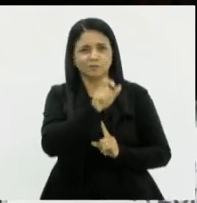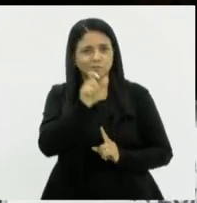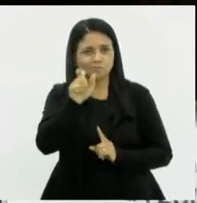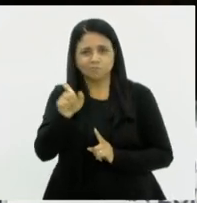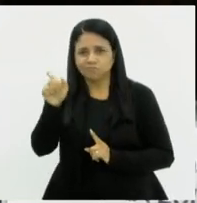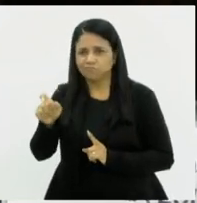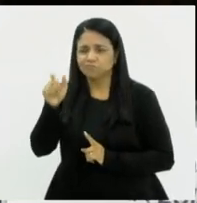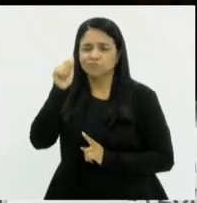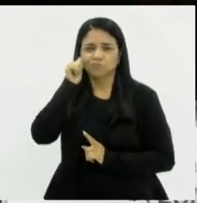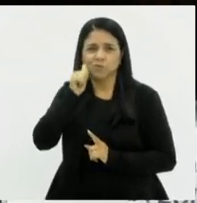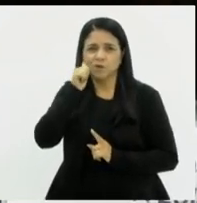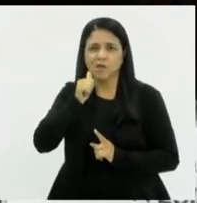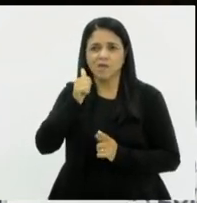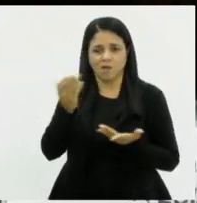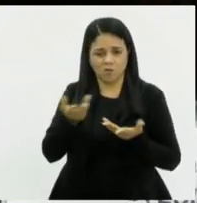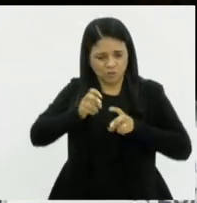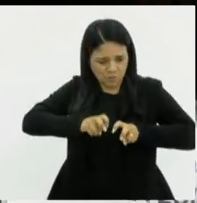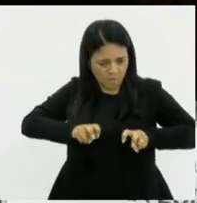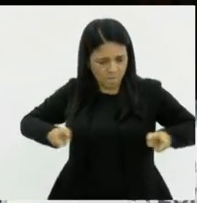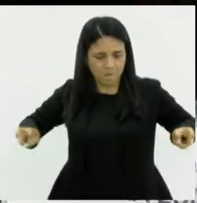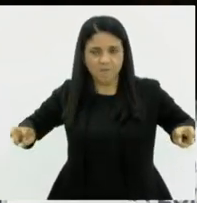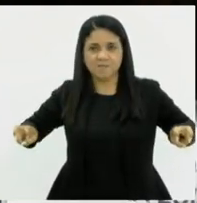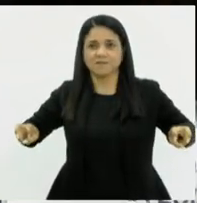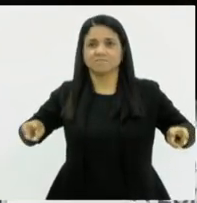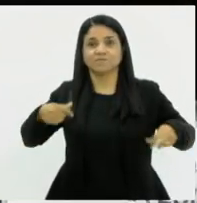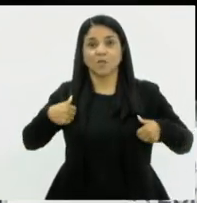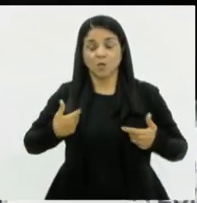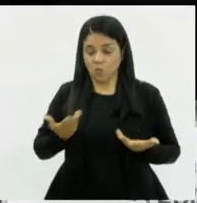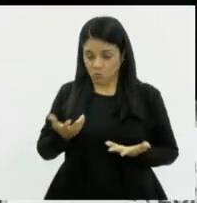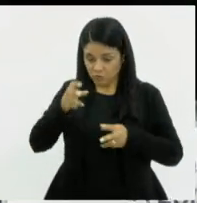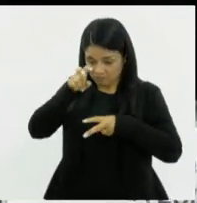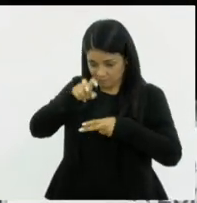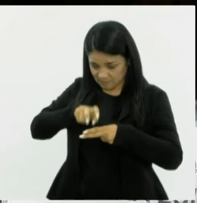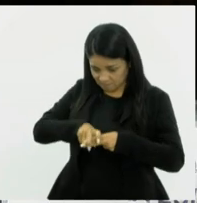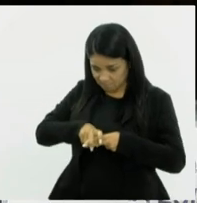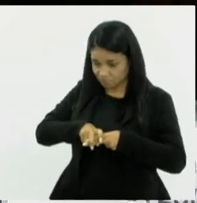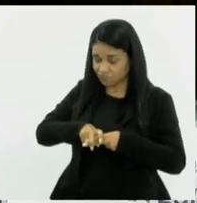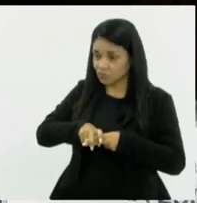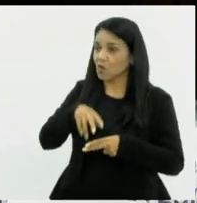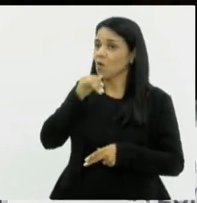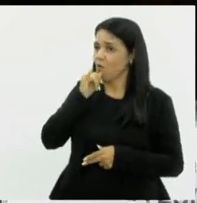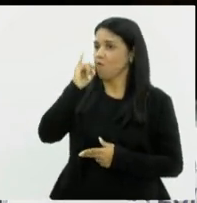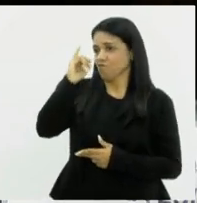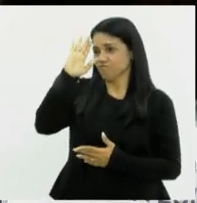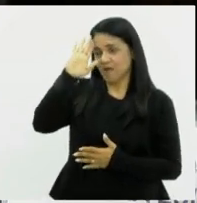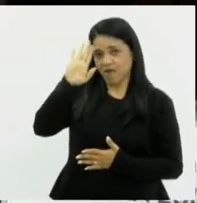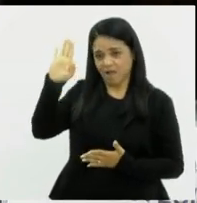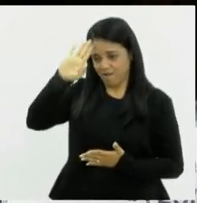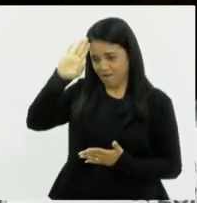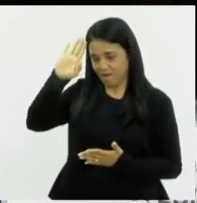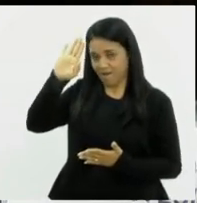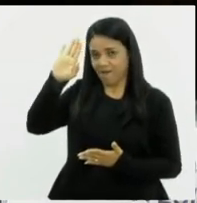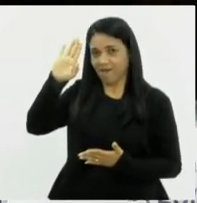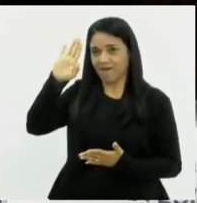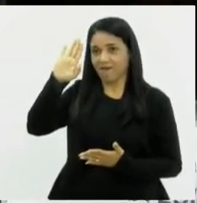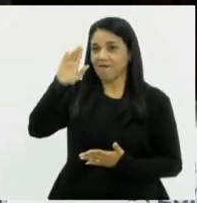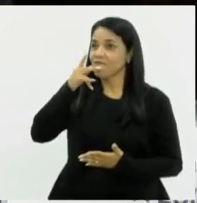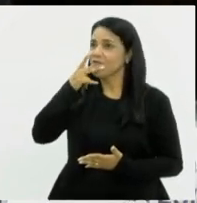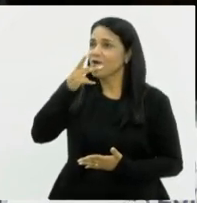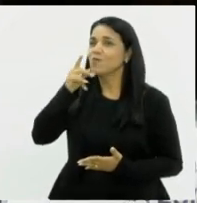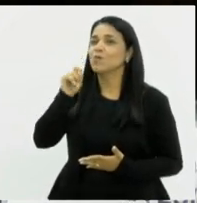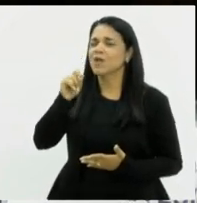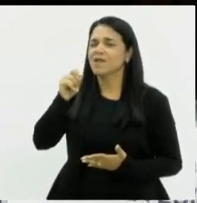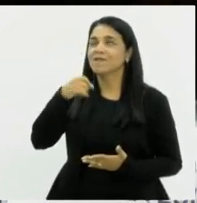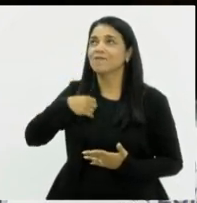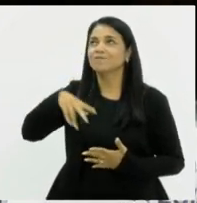essa mesa. E eu sentado aqui, Pedro, confesso para você que está me passando um filme aqui na